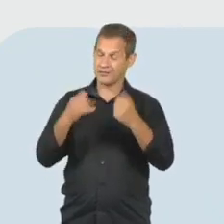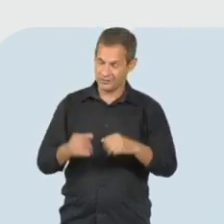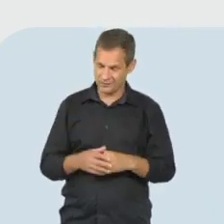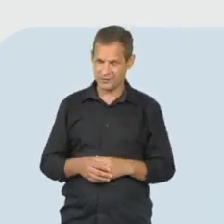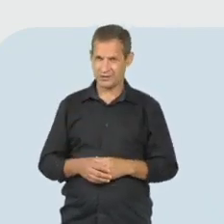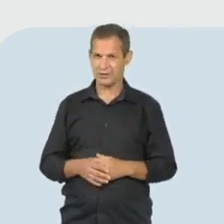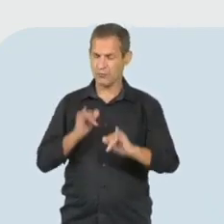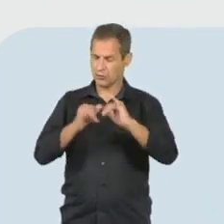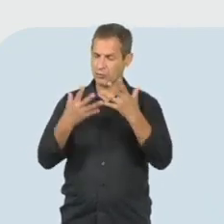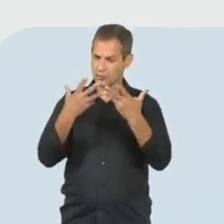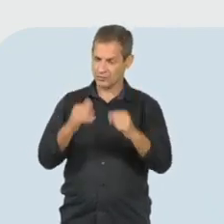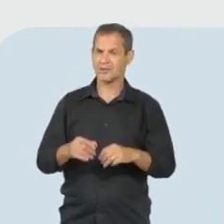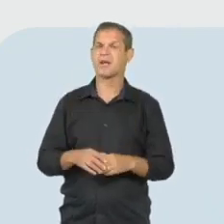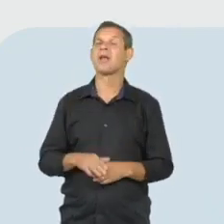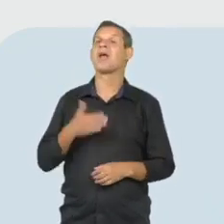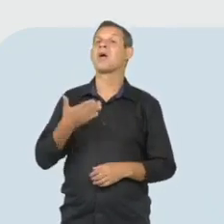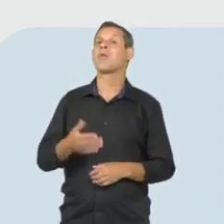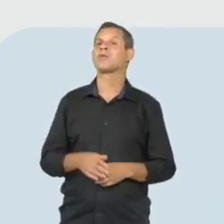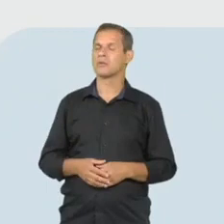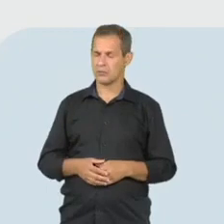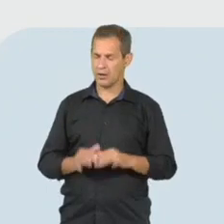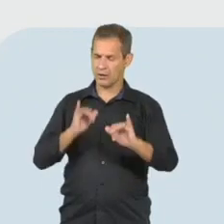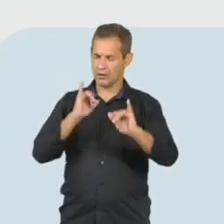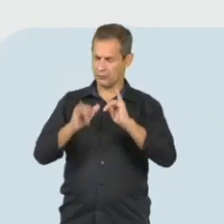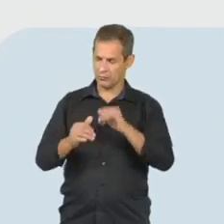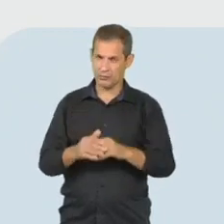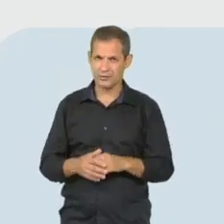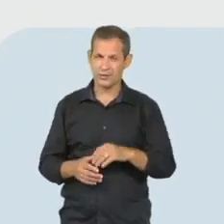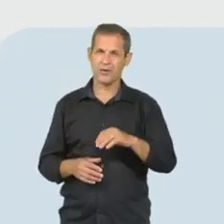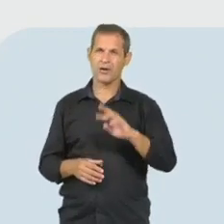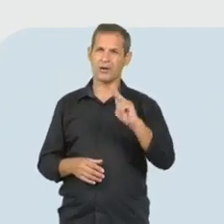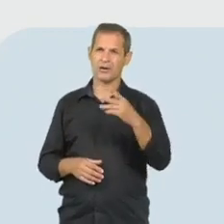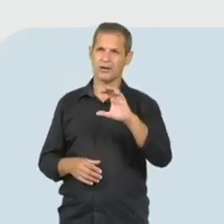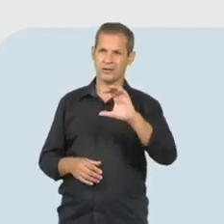hipótese alternativa, quando a hipótese H0 for